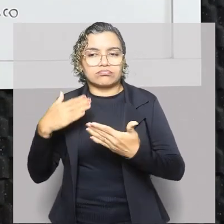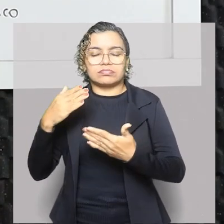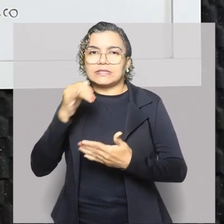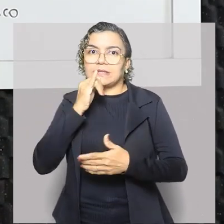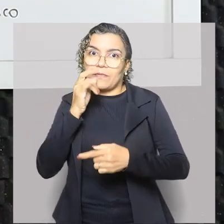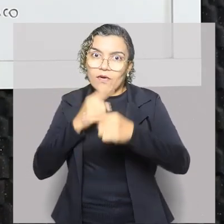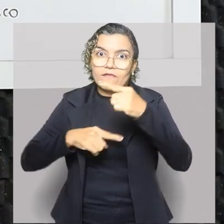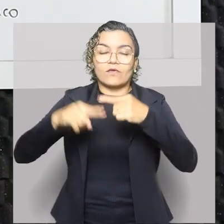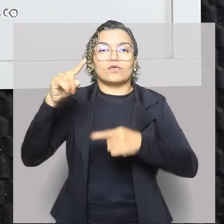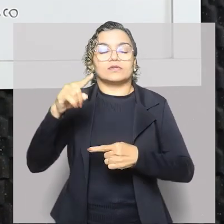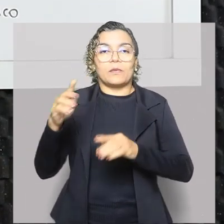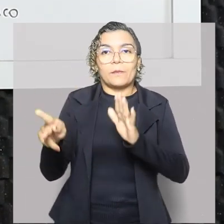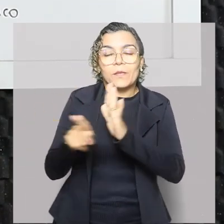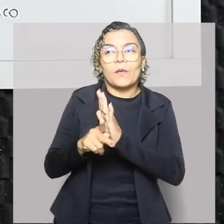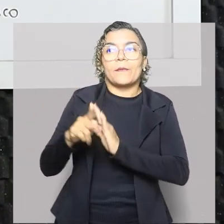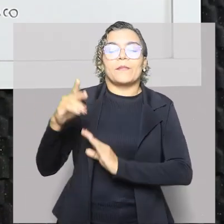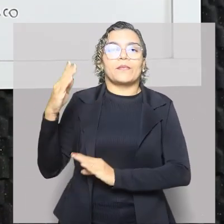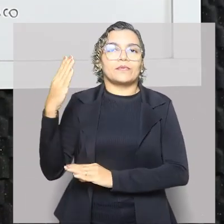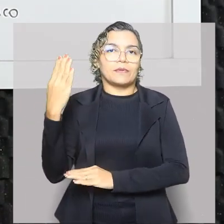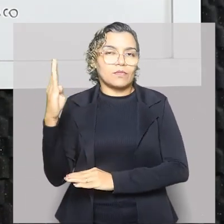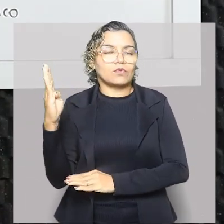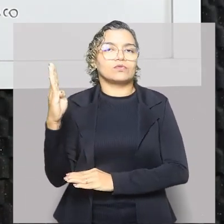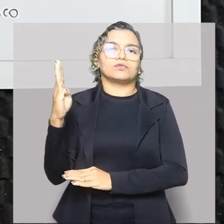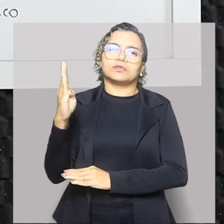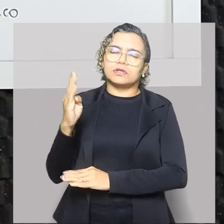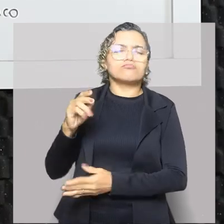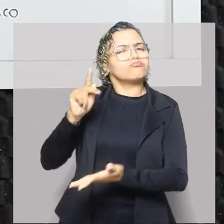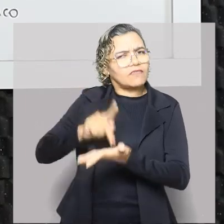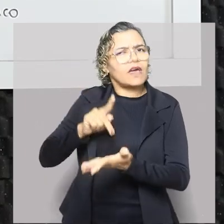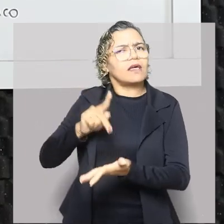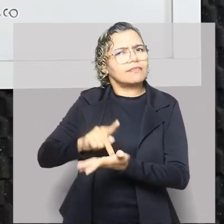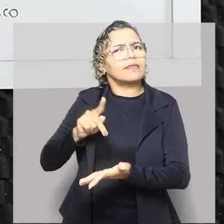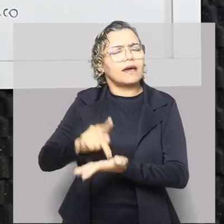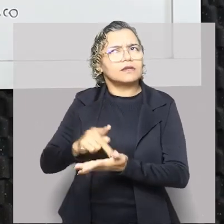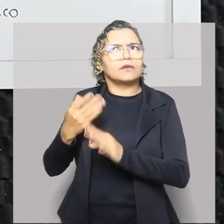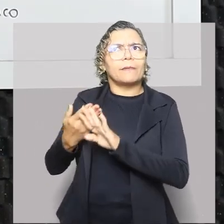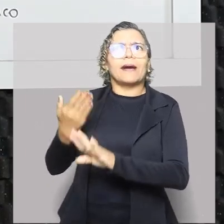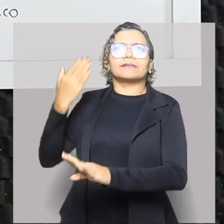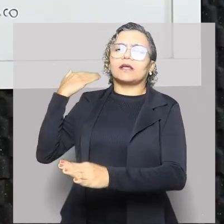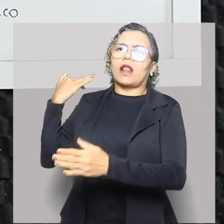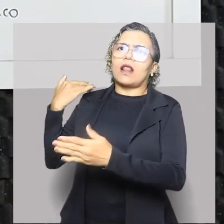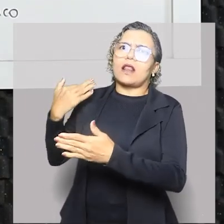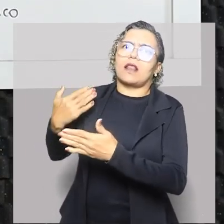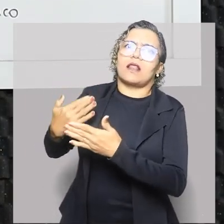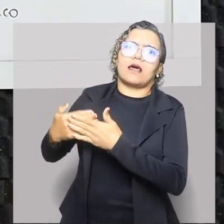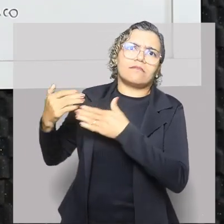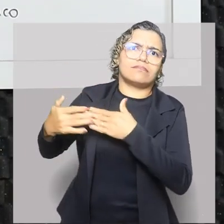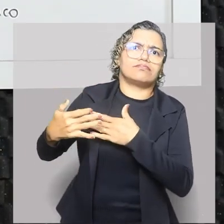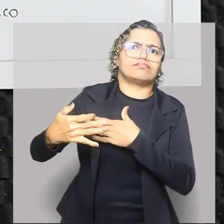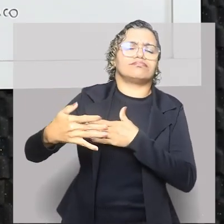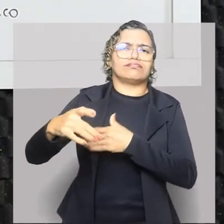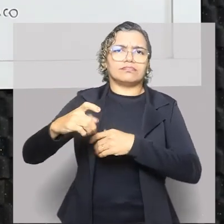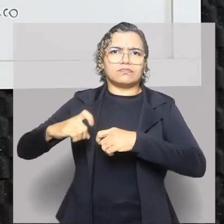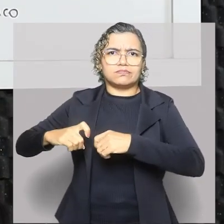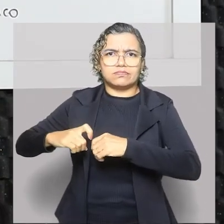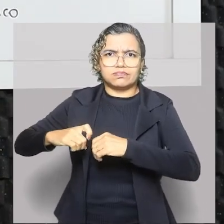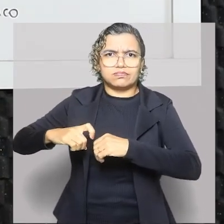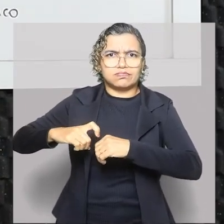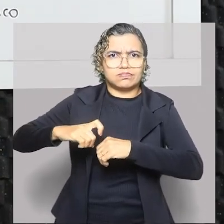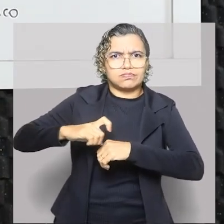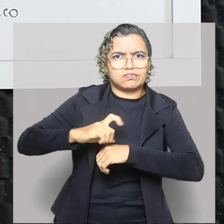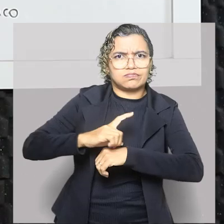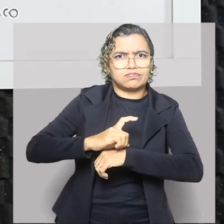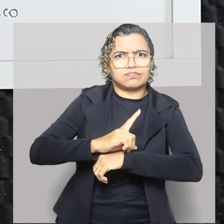para a biologia, ela é um fato, ela acontece, ela está acontecendo, ocorreu, né, e vai continuar ocorrendo. O processo